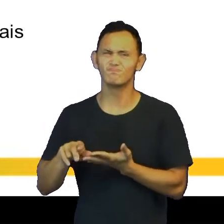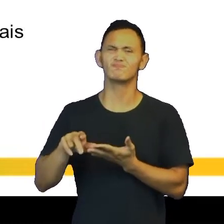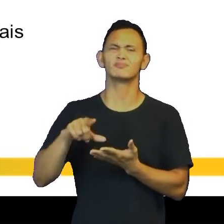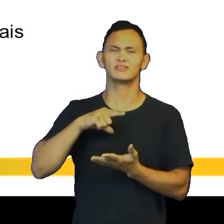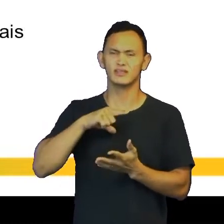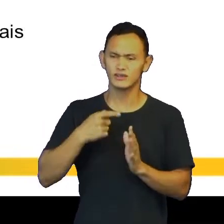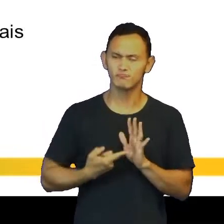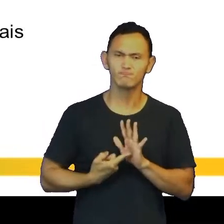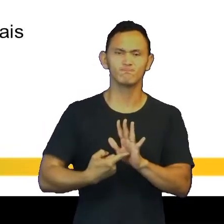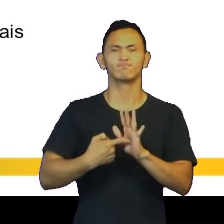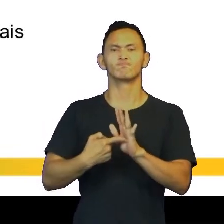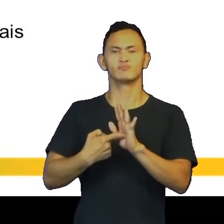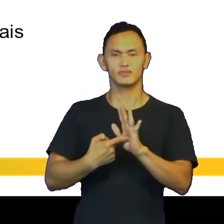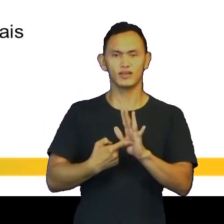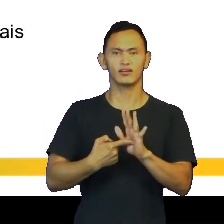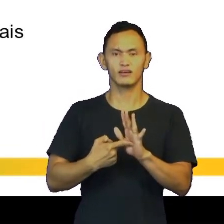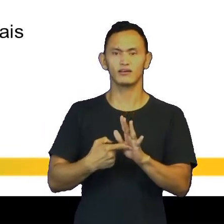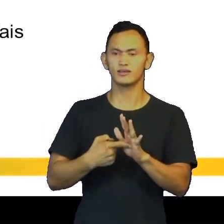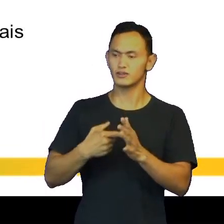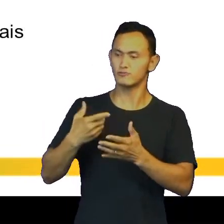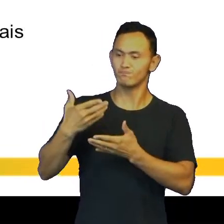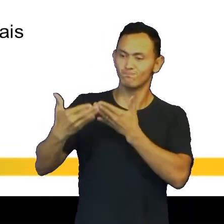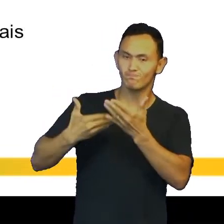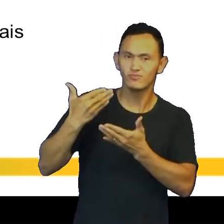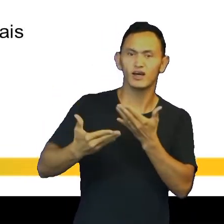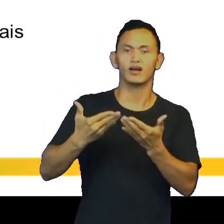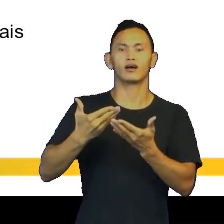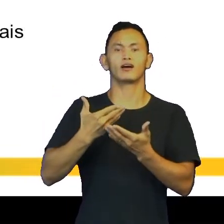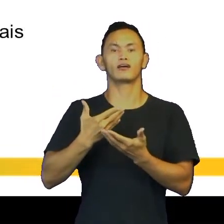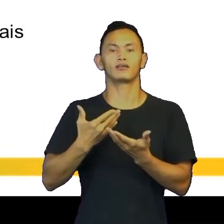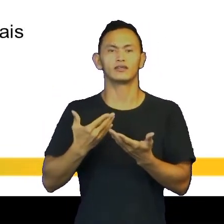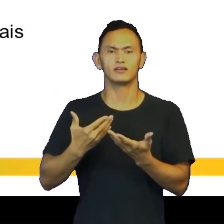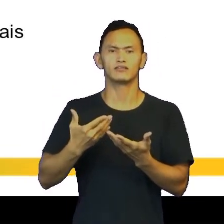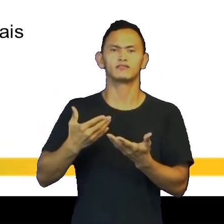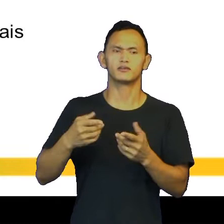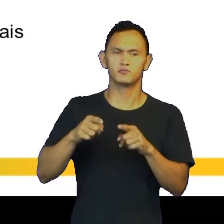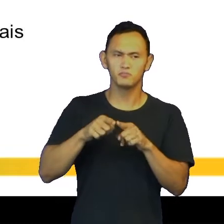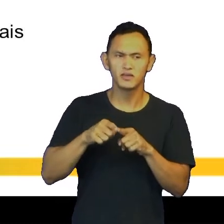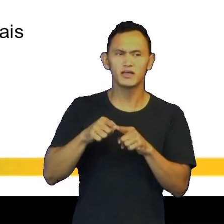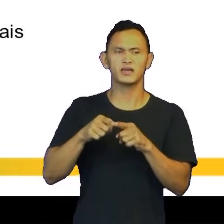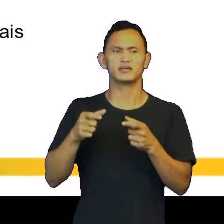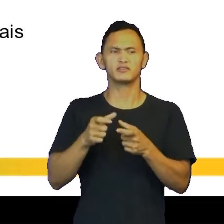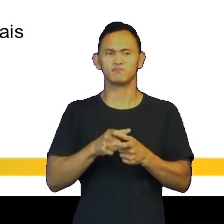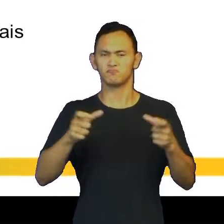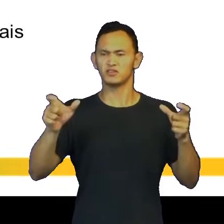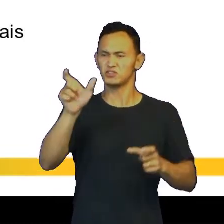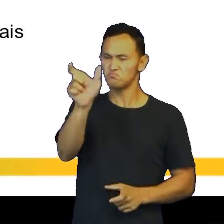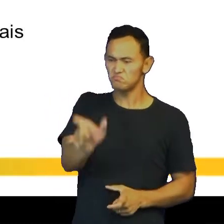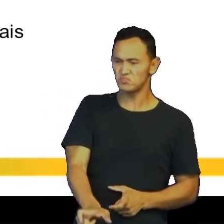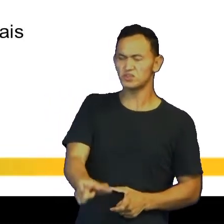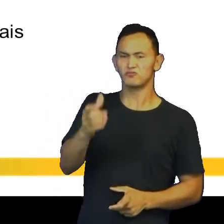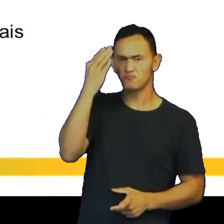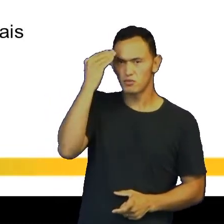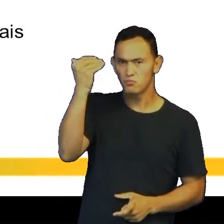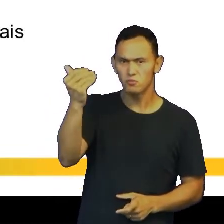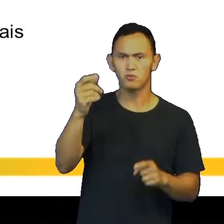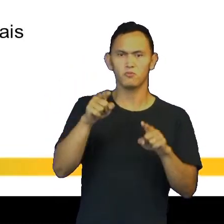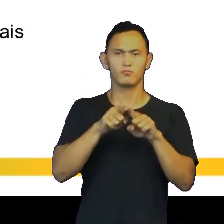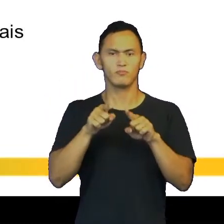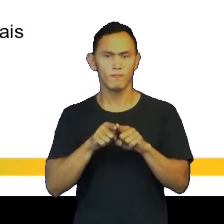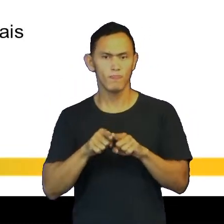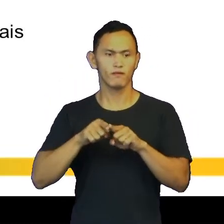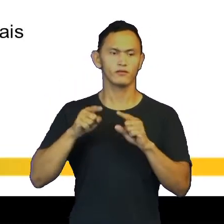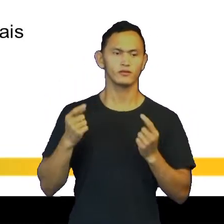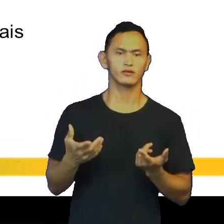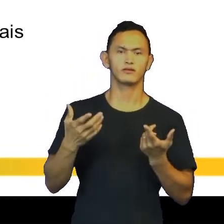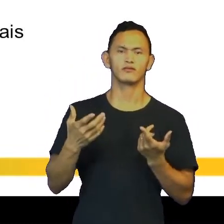aparência efervescente né de grandes artistas né grandes nomes né a gente tem aí o